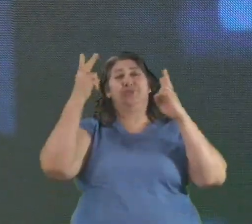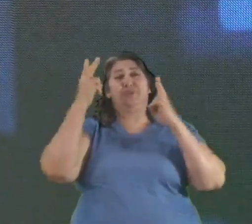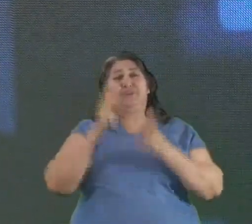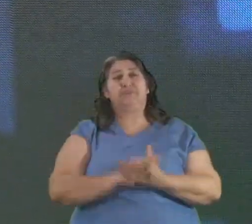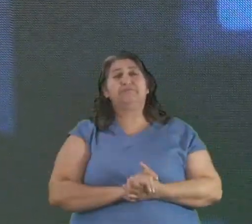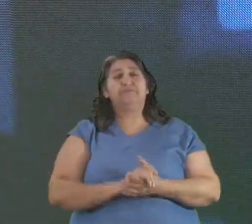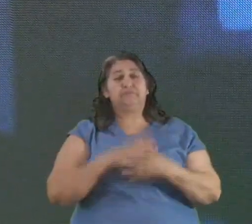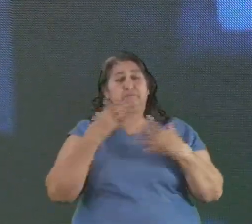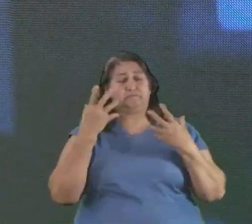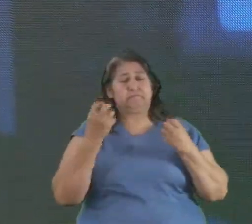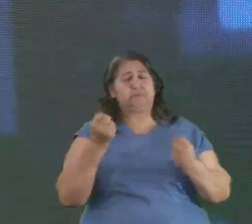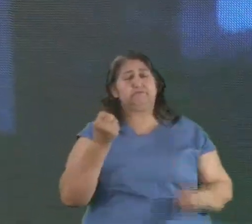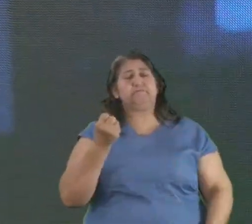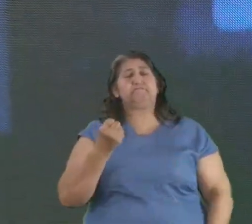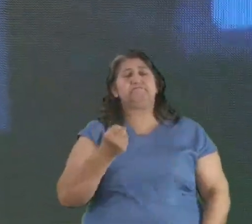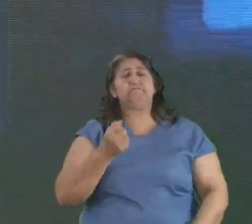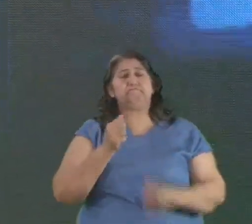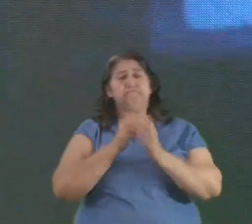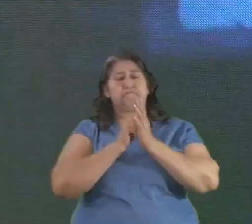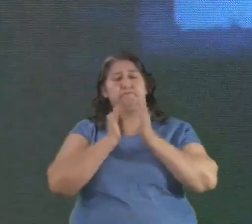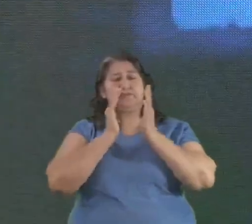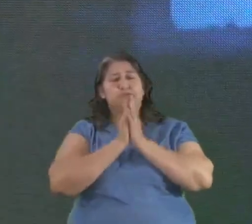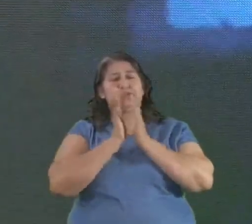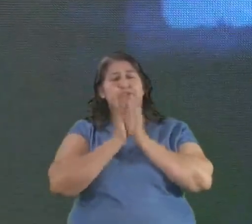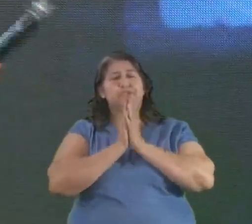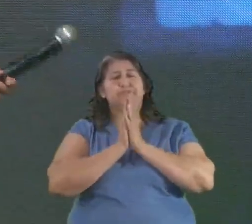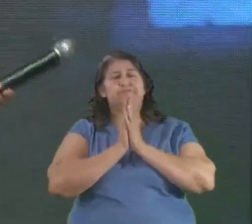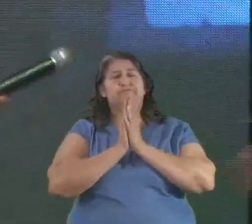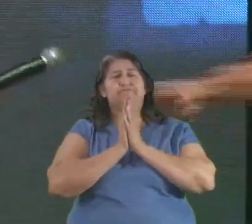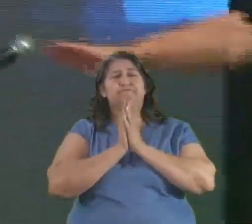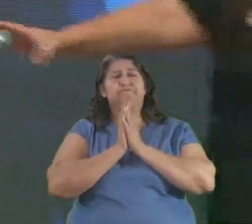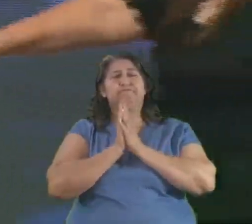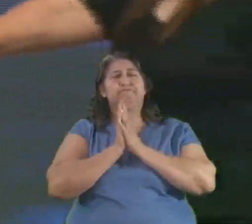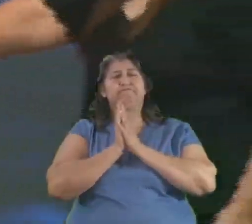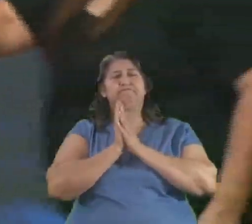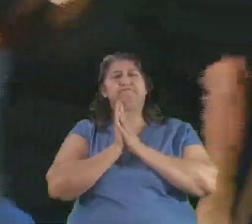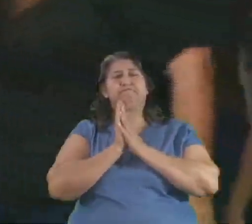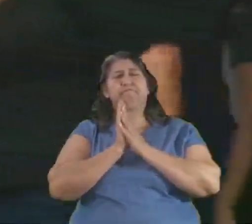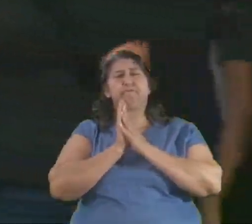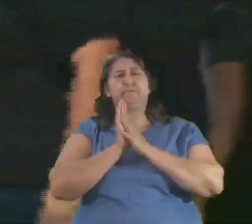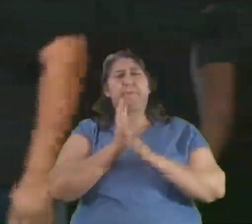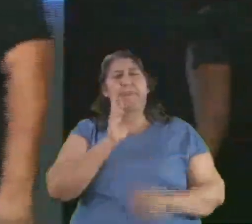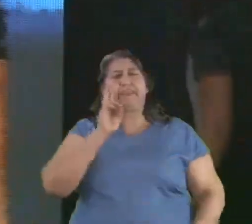teus olhos, comece a orar, comece a clamar ao Senhor.